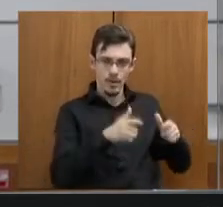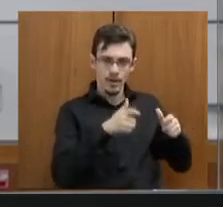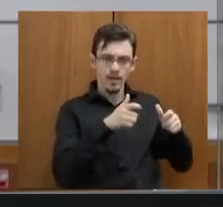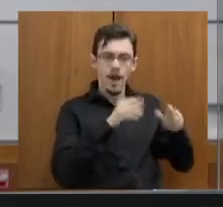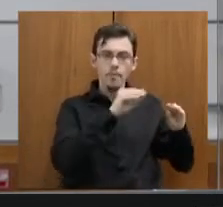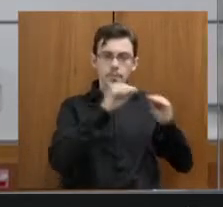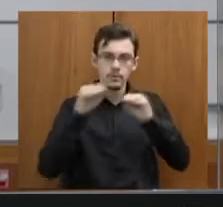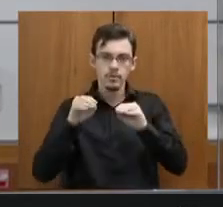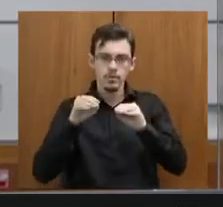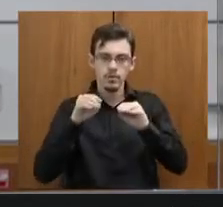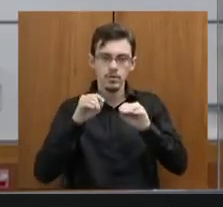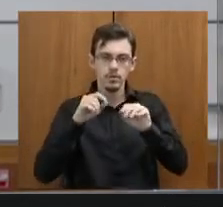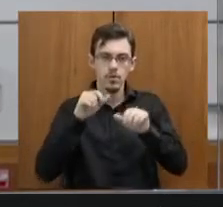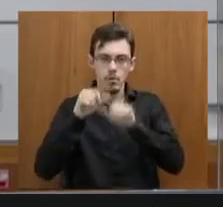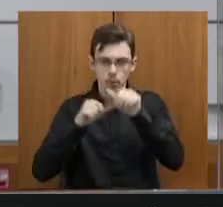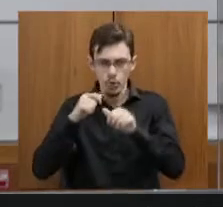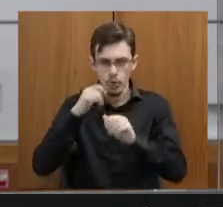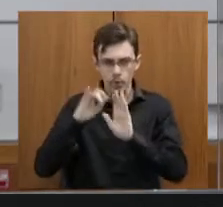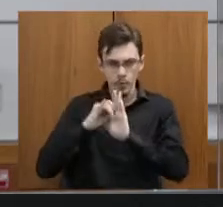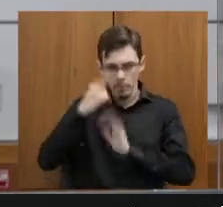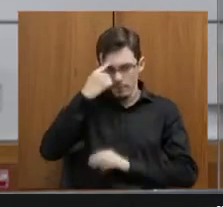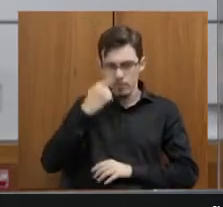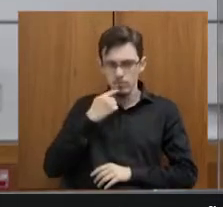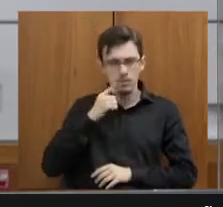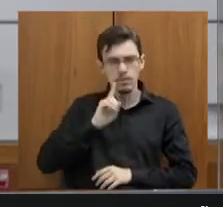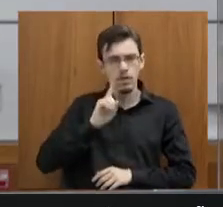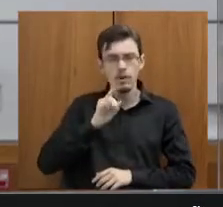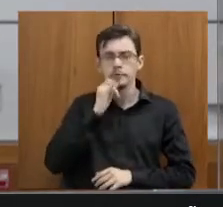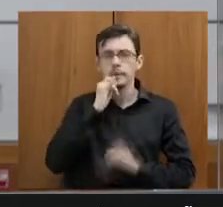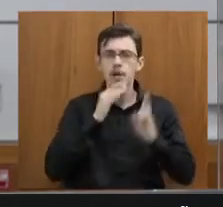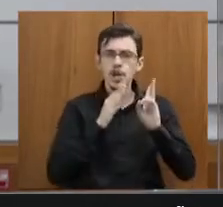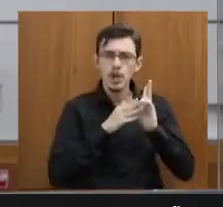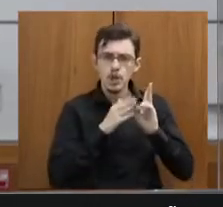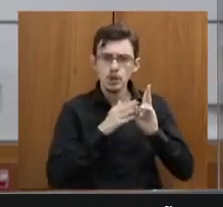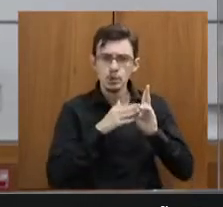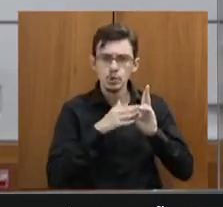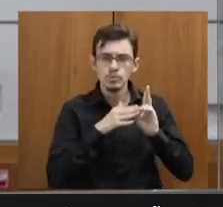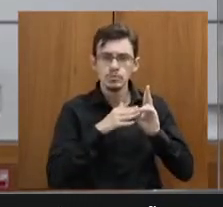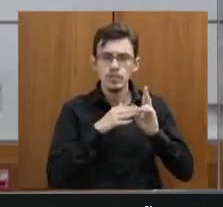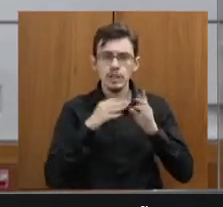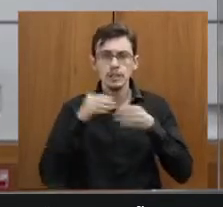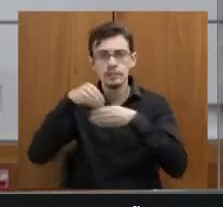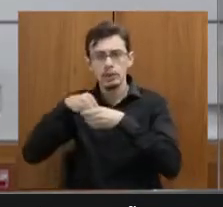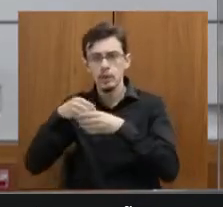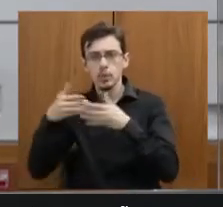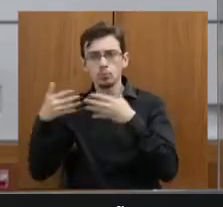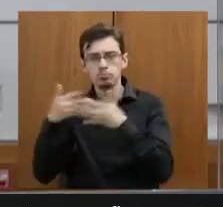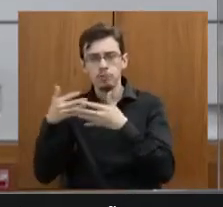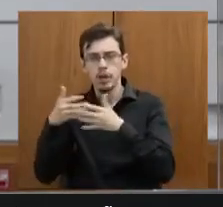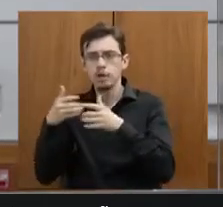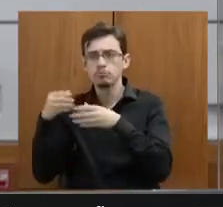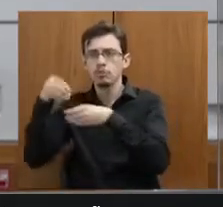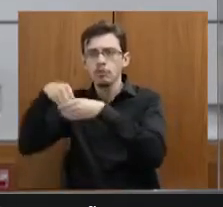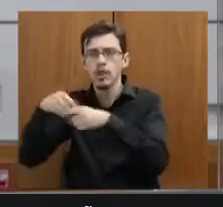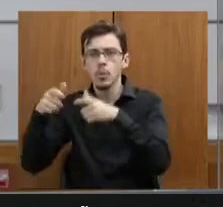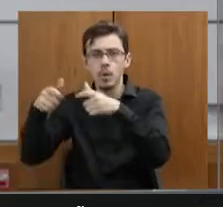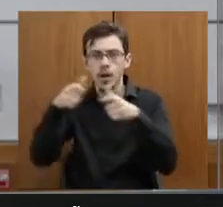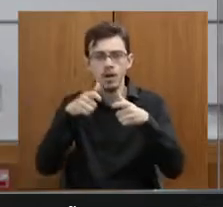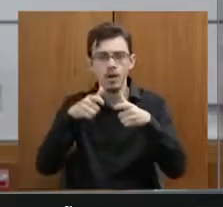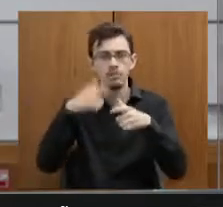deixou de ser aquela pessoa Ah não então indígena o quilombola em nossa tradição onde que é tanto que